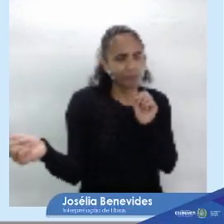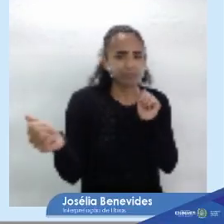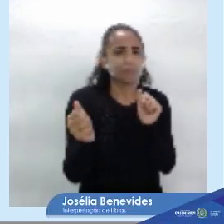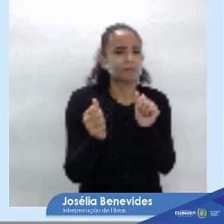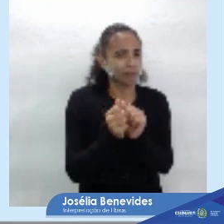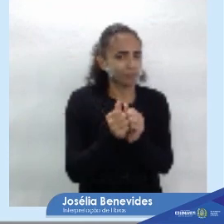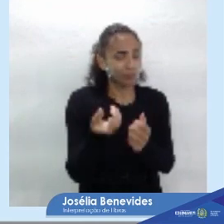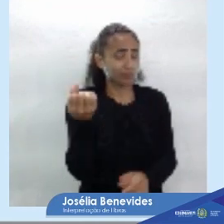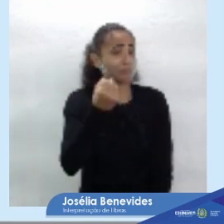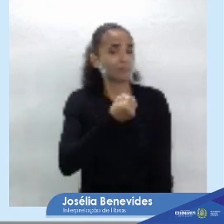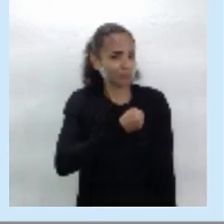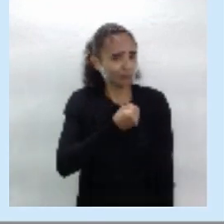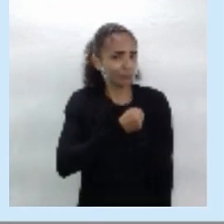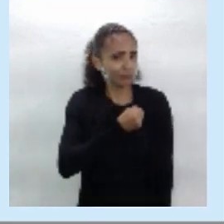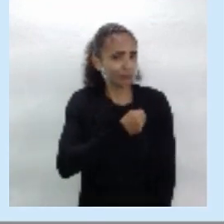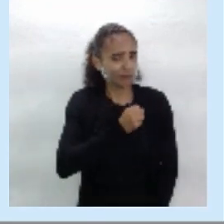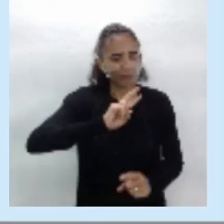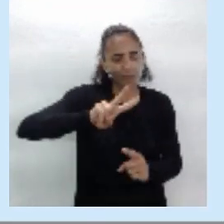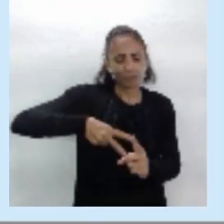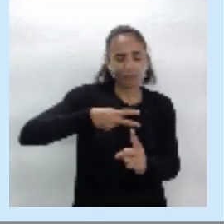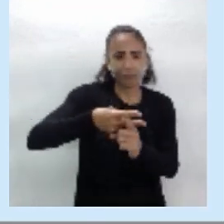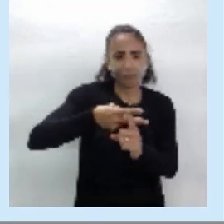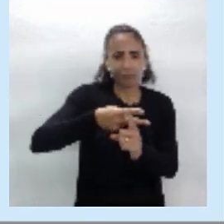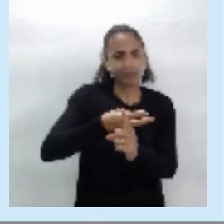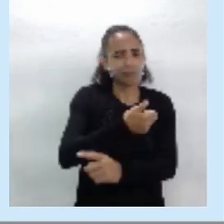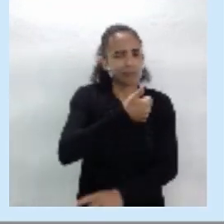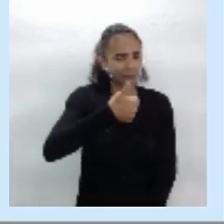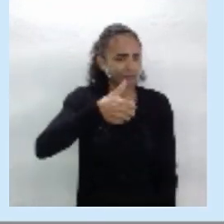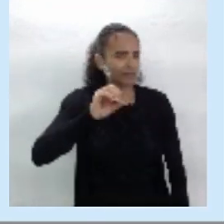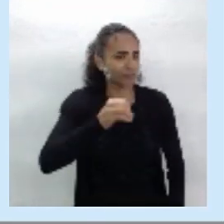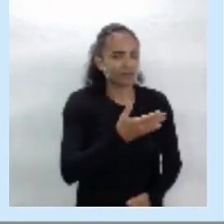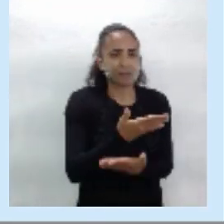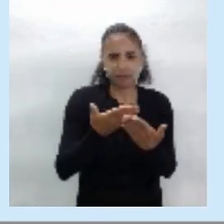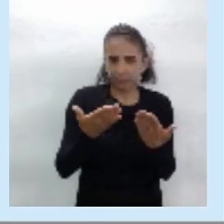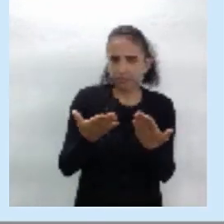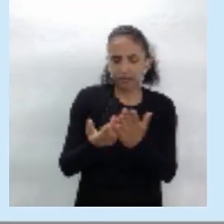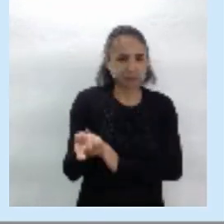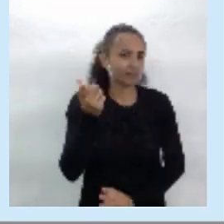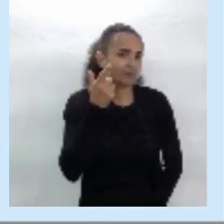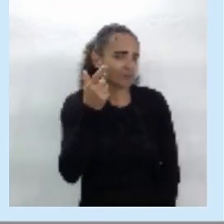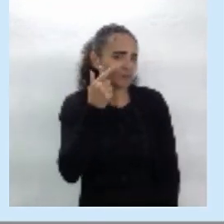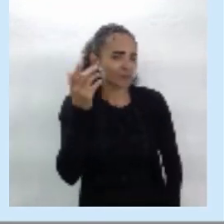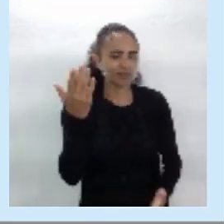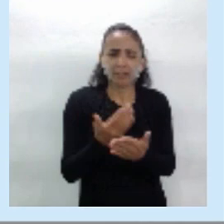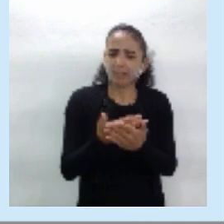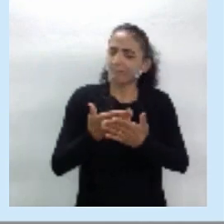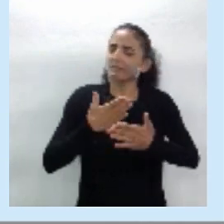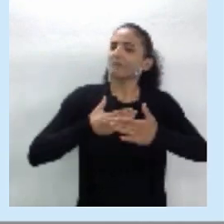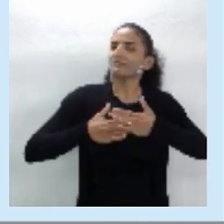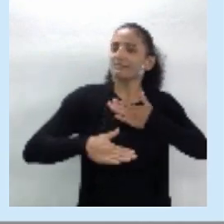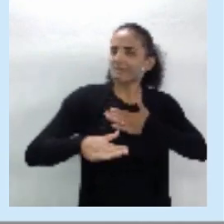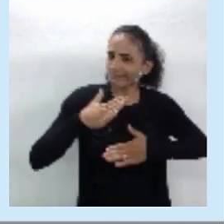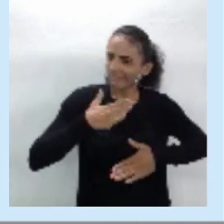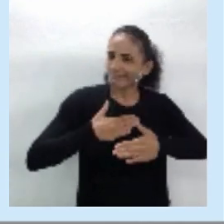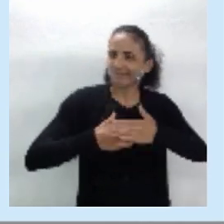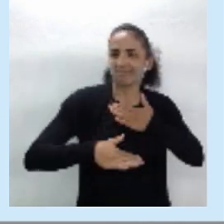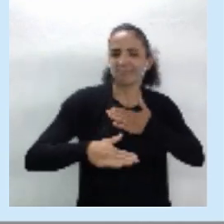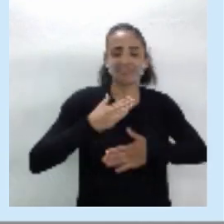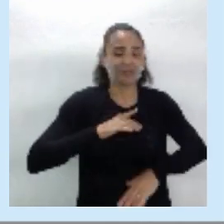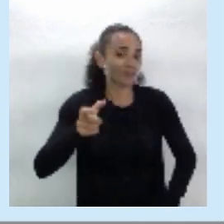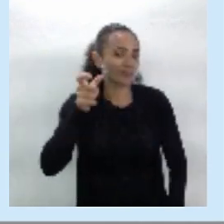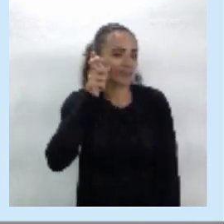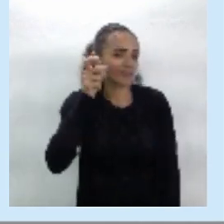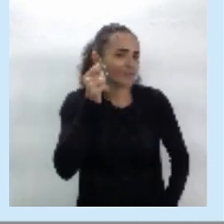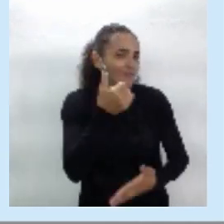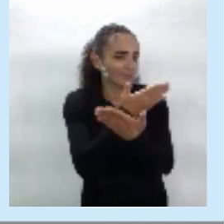aproximação de números para múltiplos de potência de 10, beleza? Então se liga aí que hoje a aula é bem tranquila, bem interessante